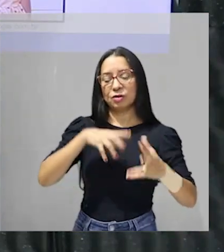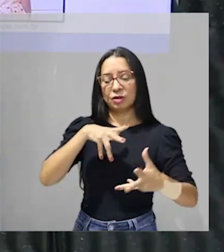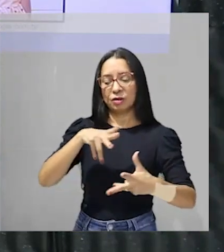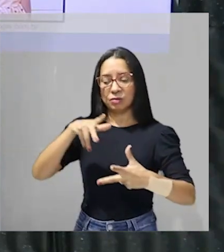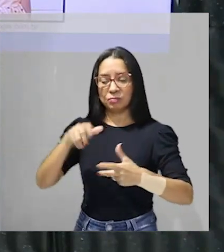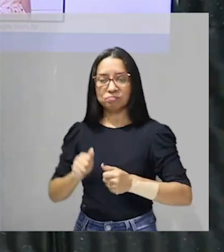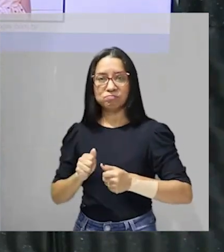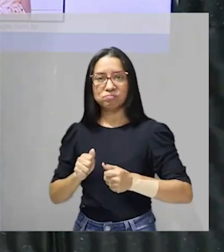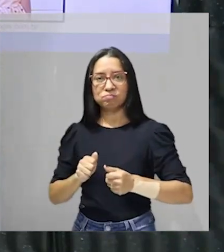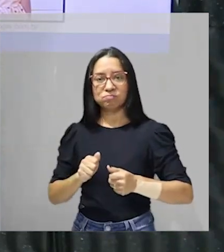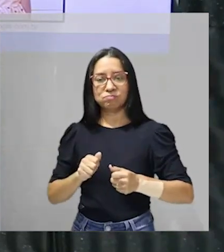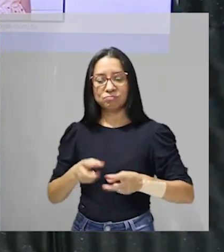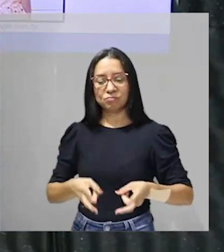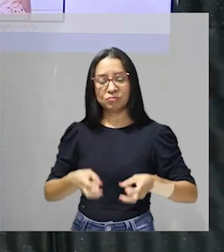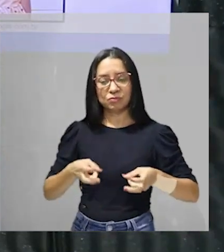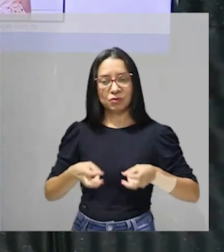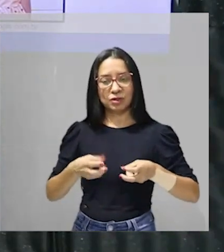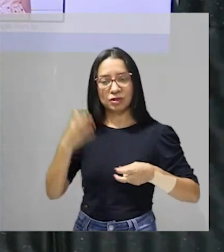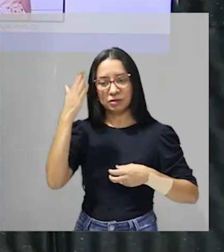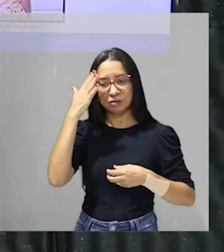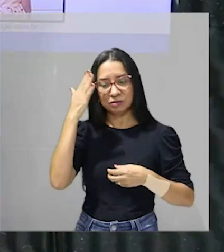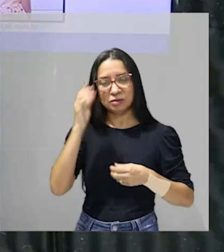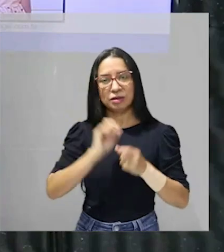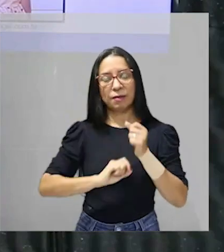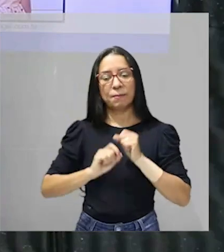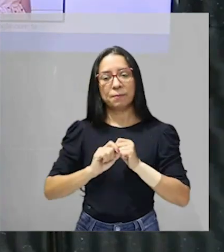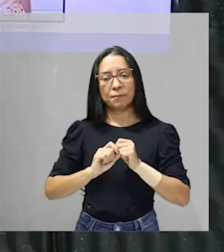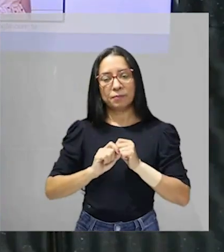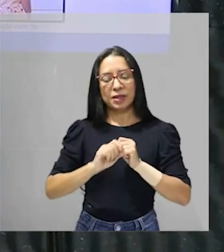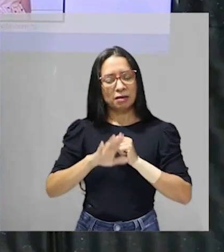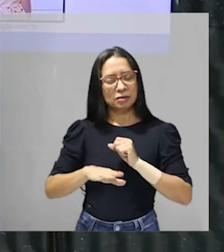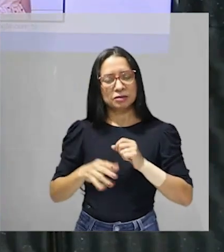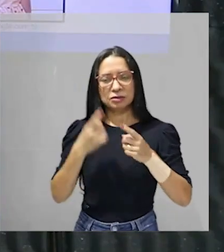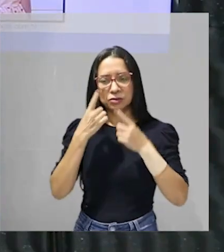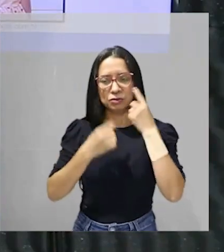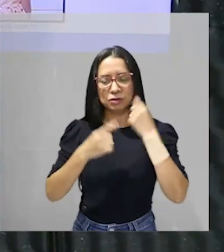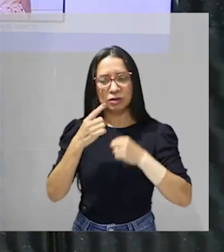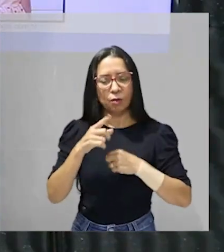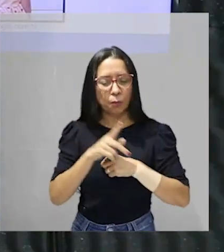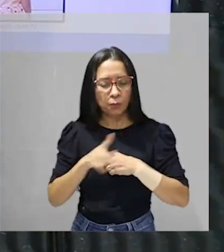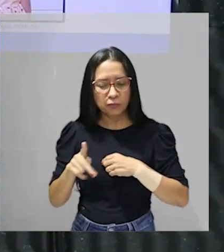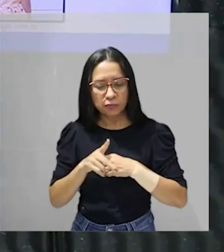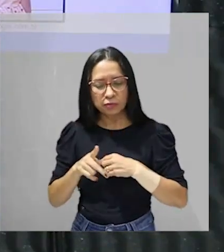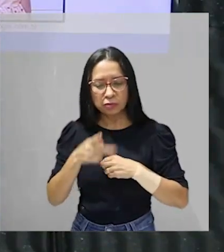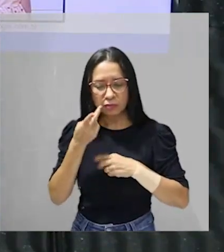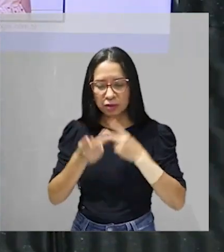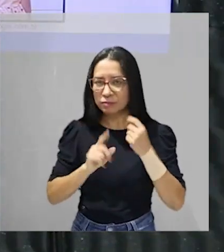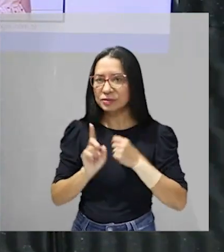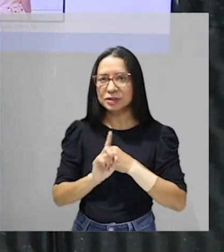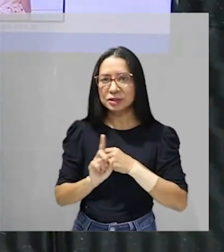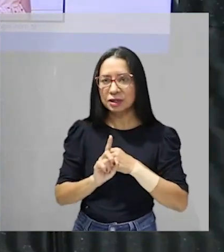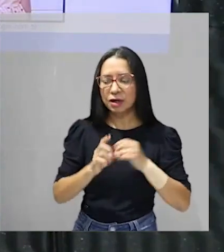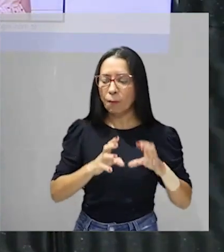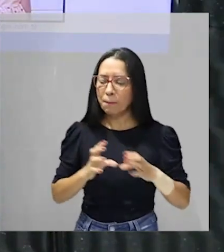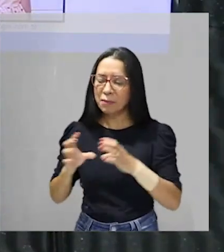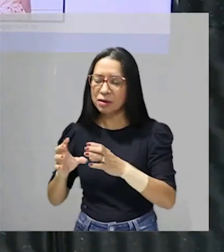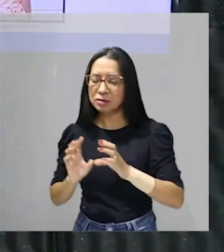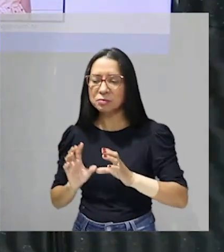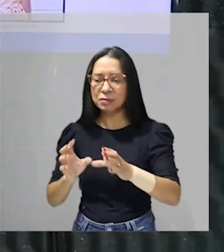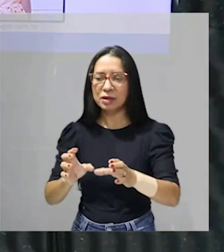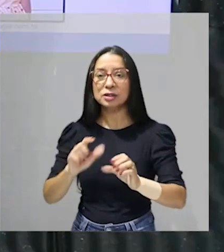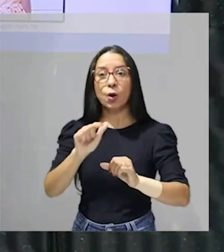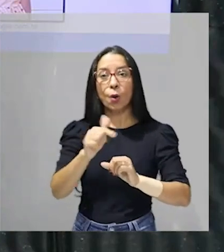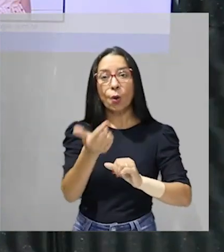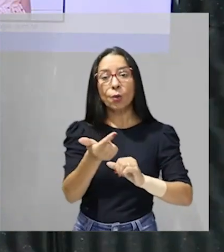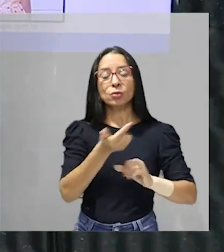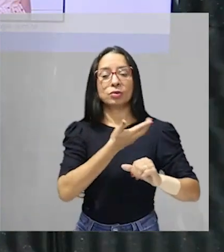ela quer entender Então ora o outro é um chorava o professor ia lá e dizer não minha filha passa por lá e tal passa pro lado meu filho e